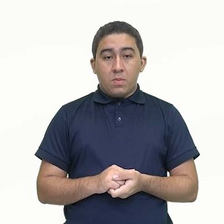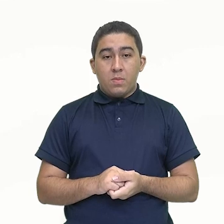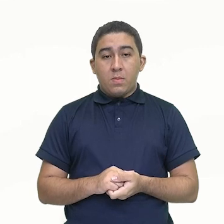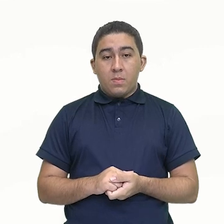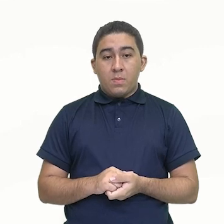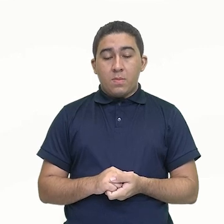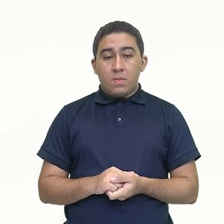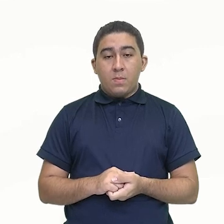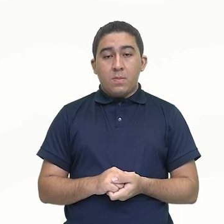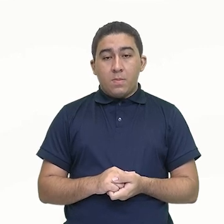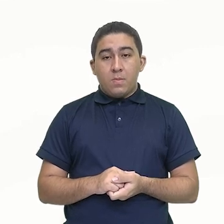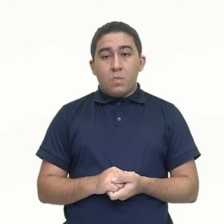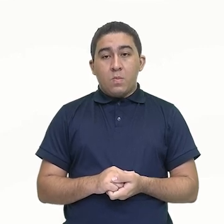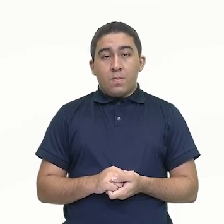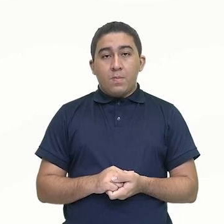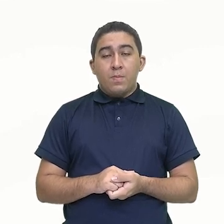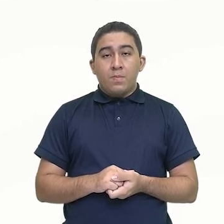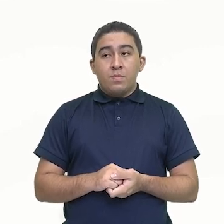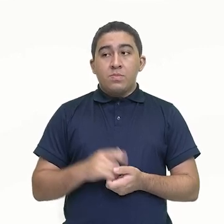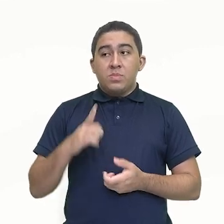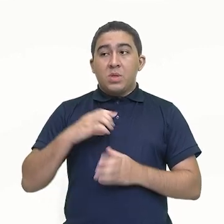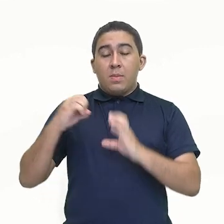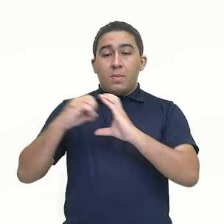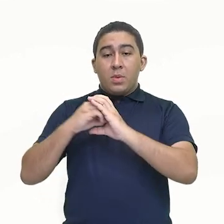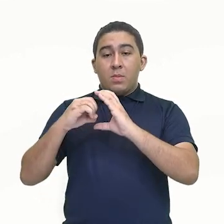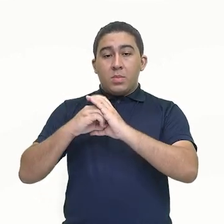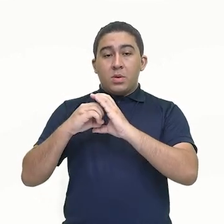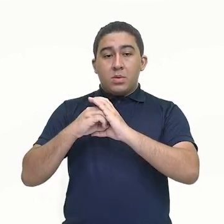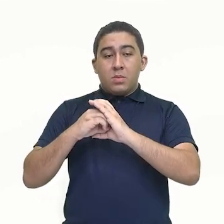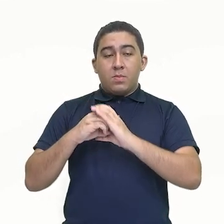com membrana nuclear e o